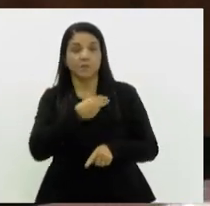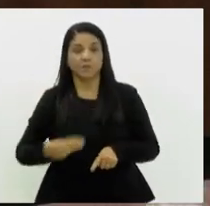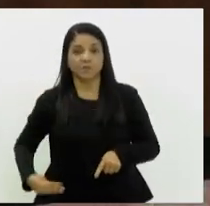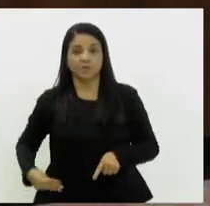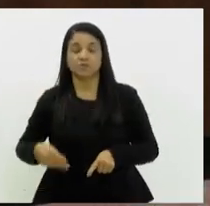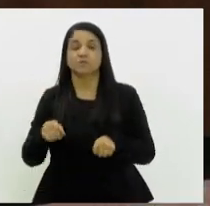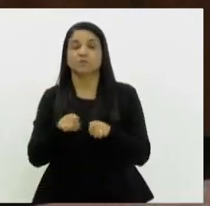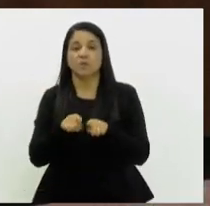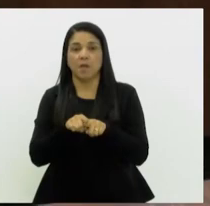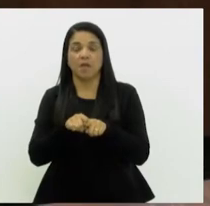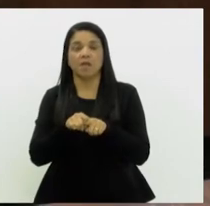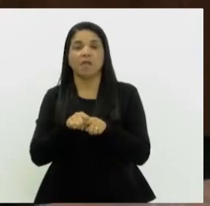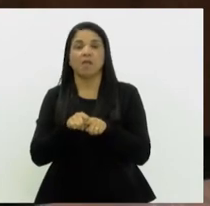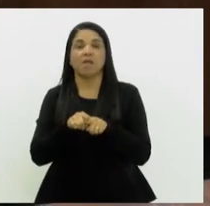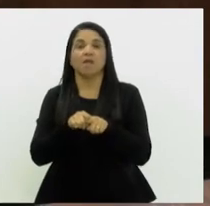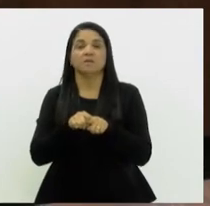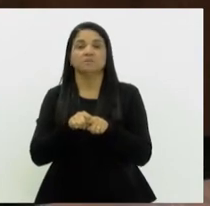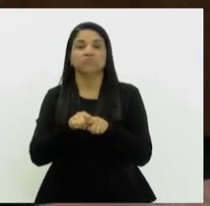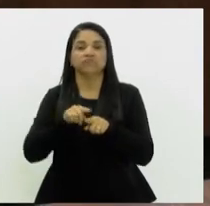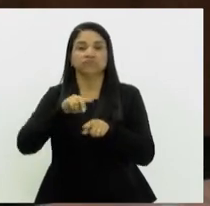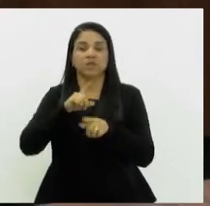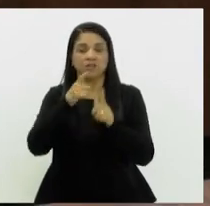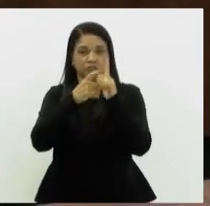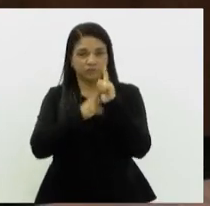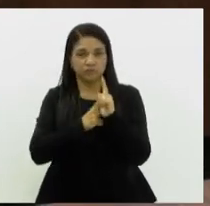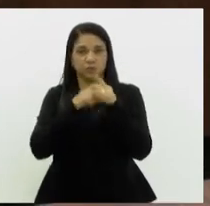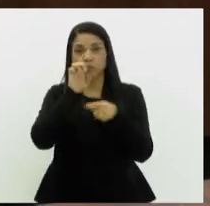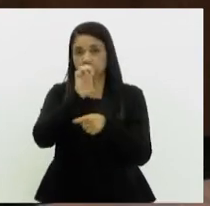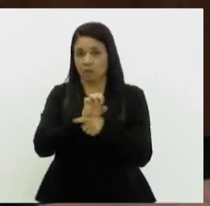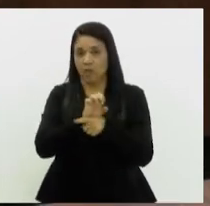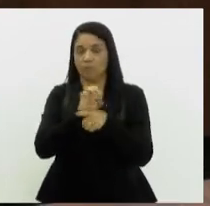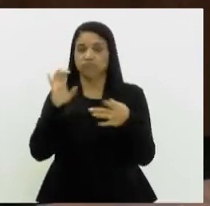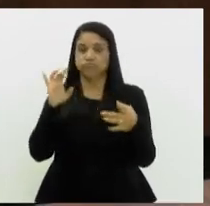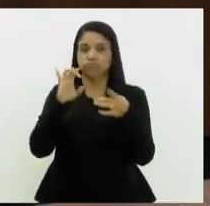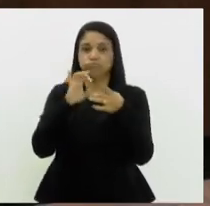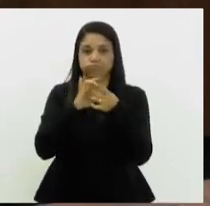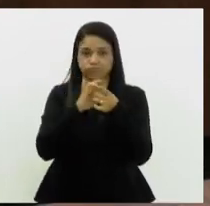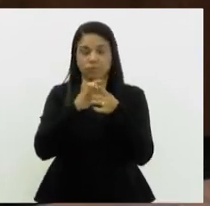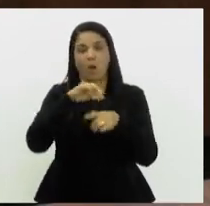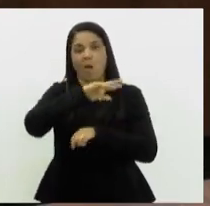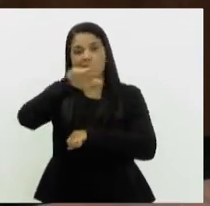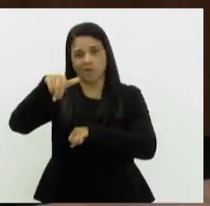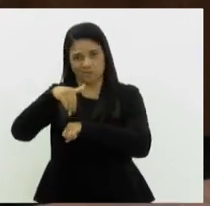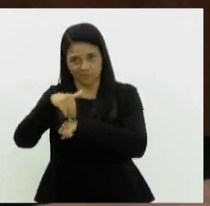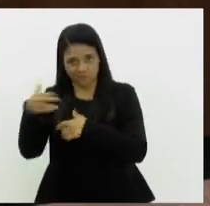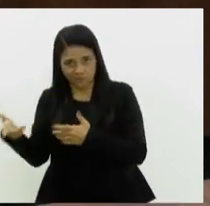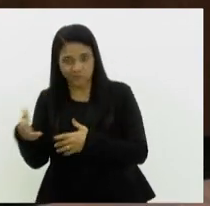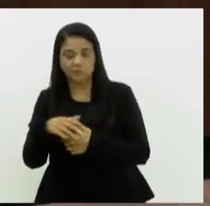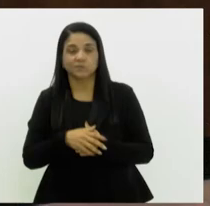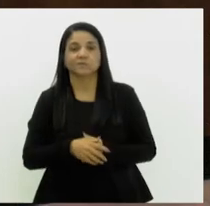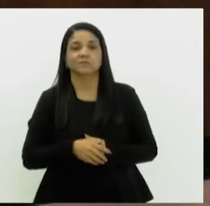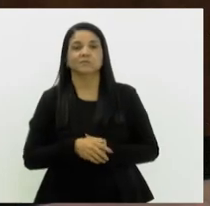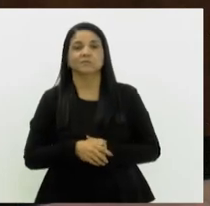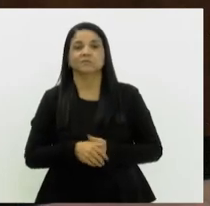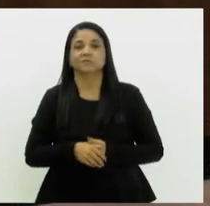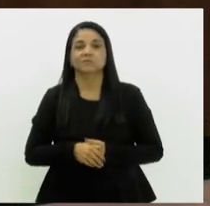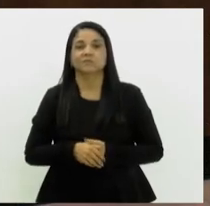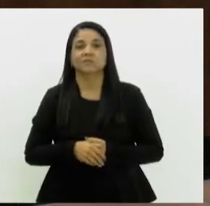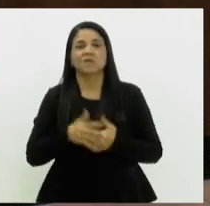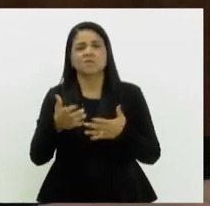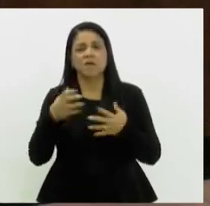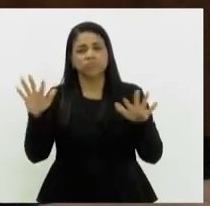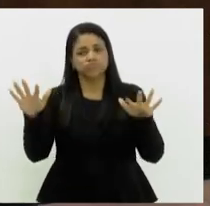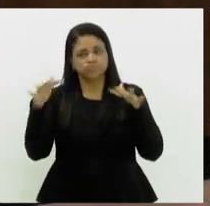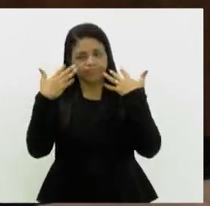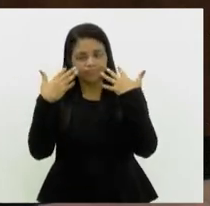do Estado com a União. Já me posicionei sobre esse tema. Mas eu queria chamar a atenção, deputado